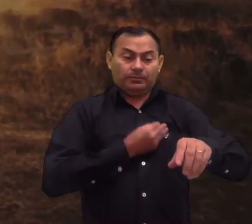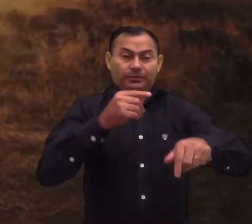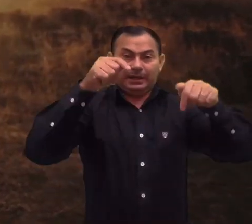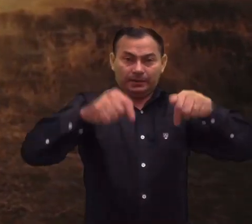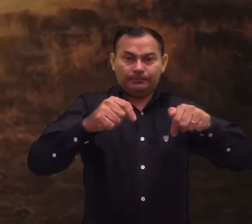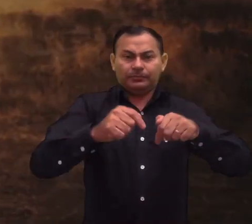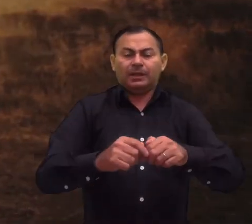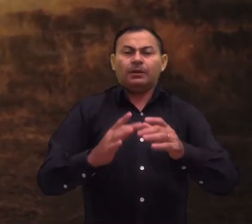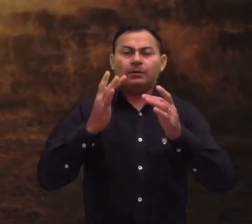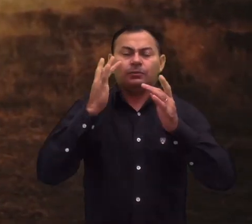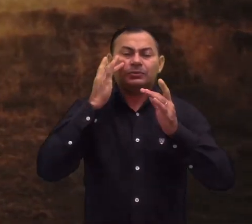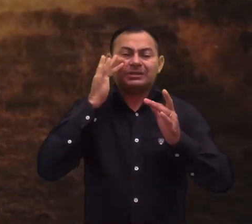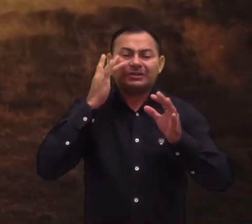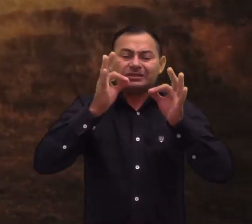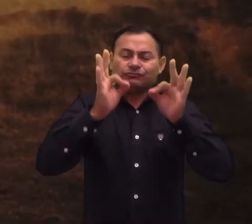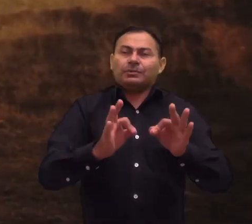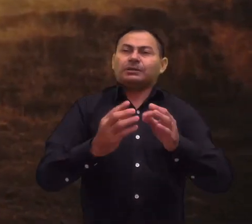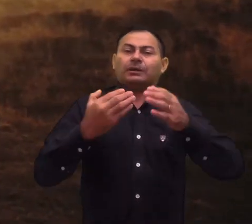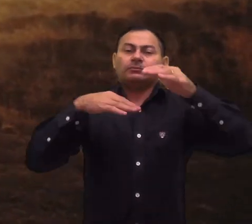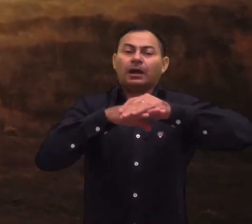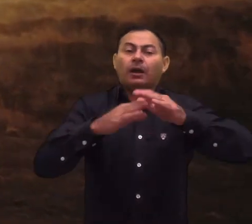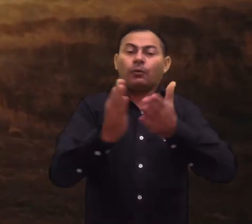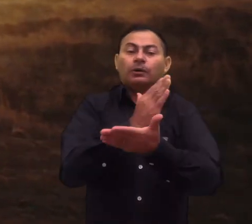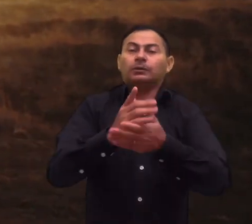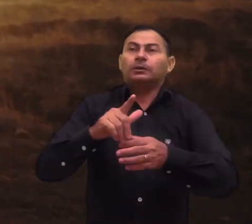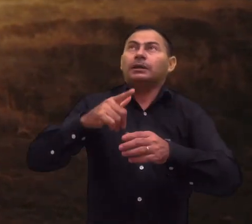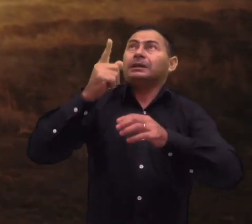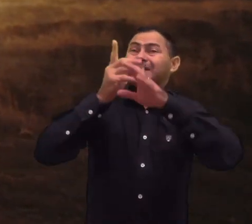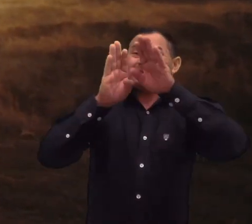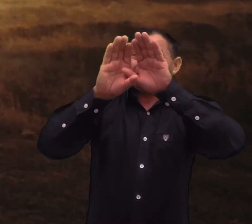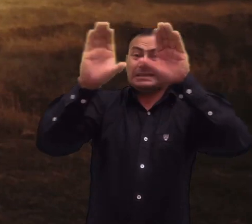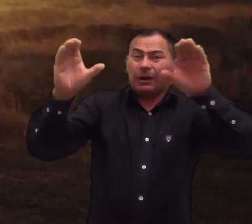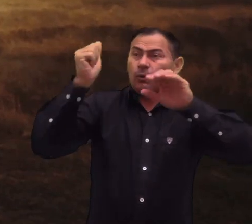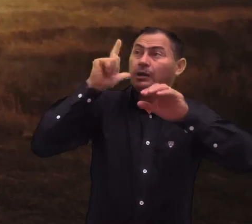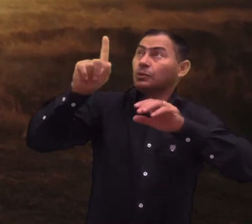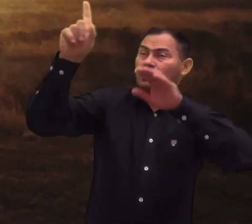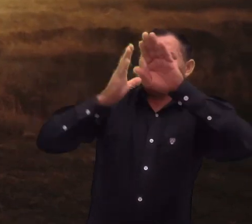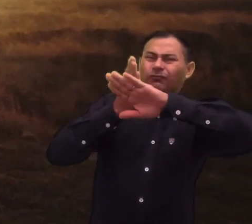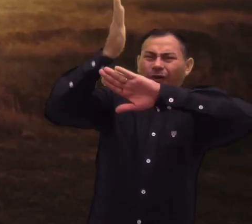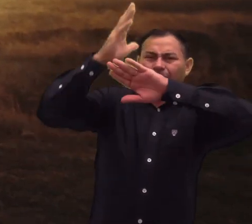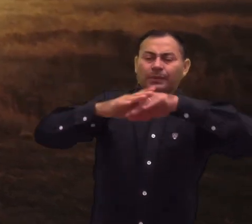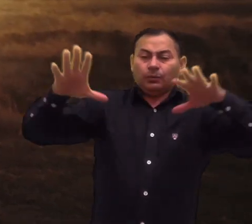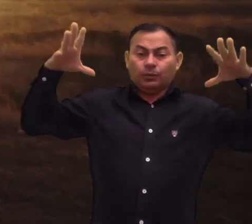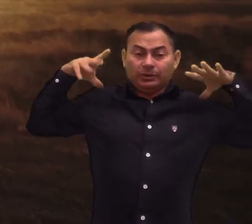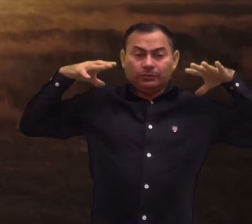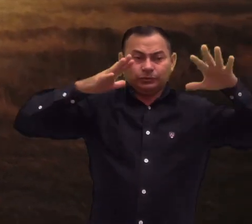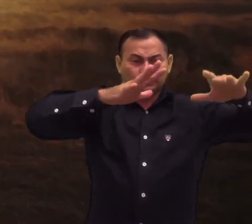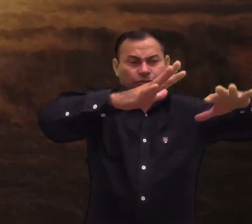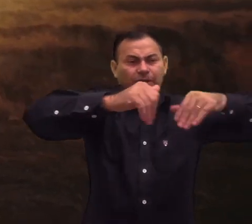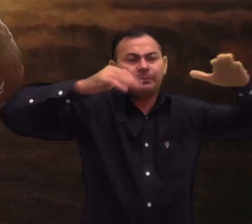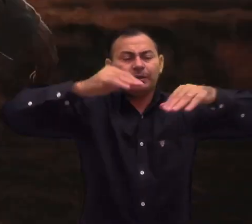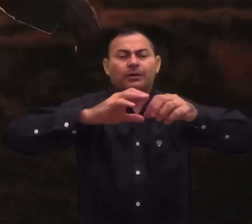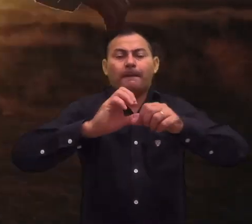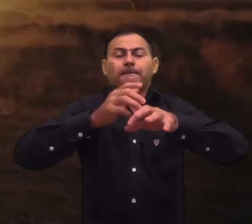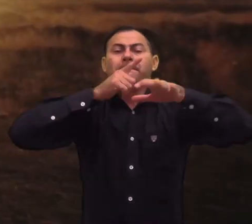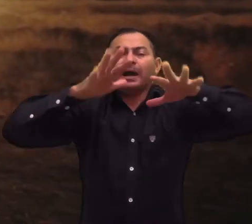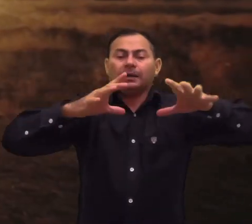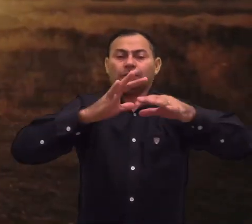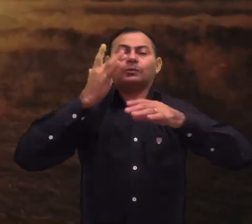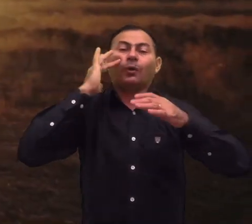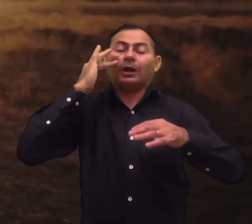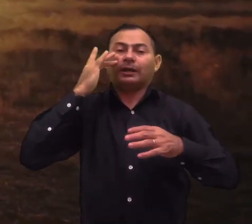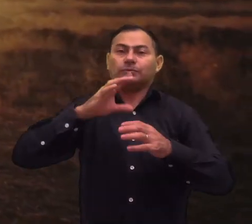sou apenas um passageiro aqui. Meu tesouro está depositado em algum lugar, além desse céu azul. Os anjos me chamam para o mar dourado